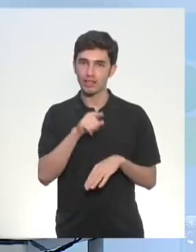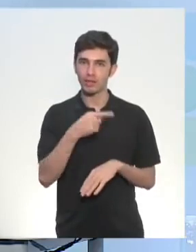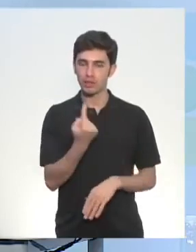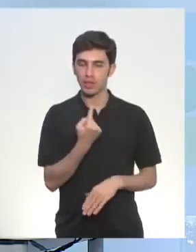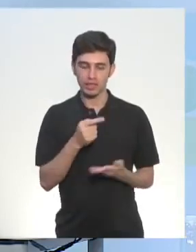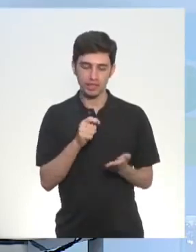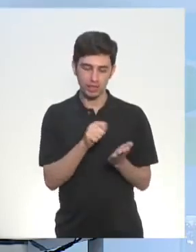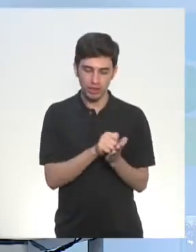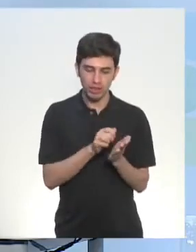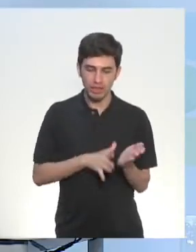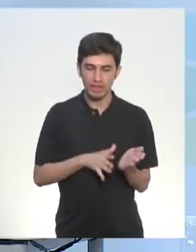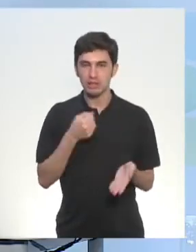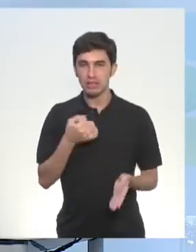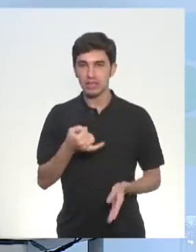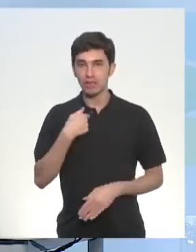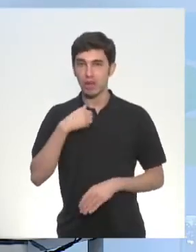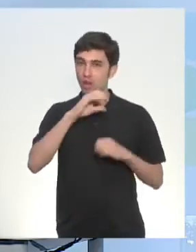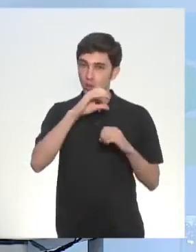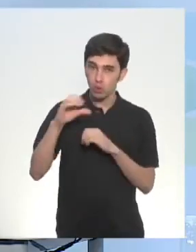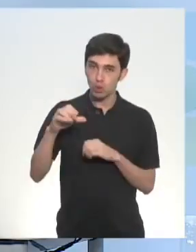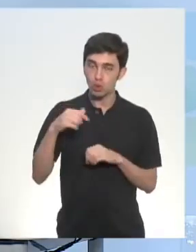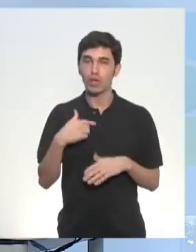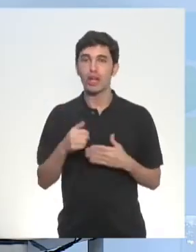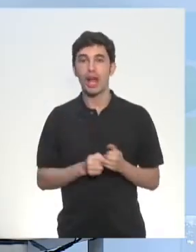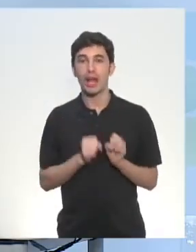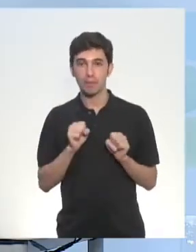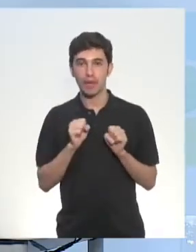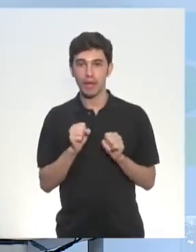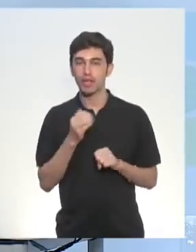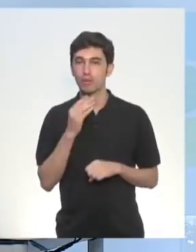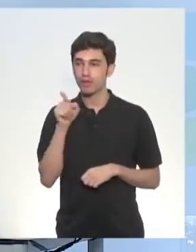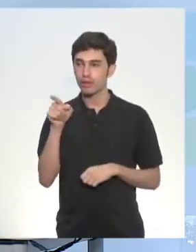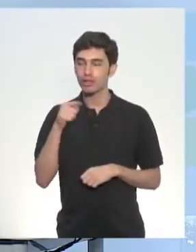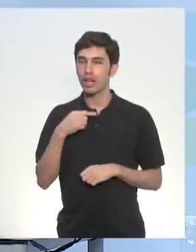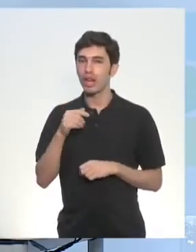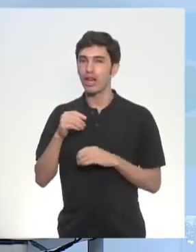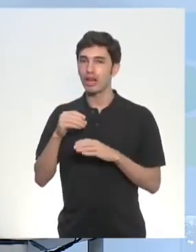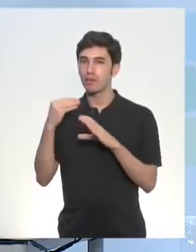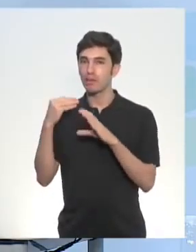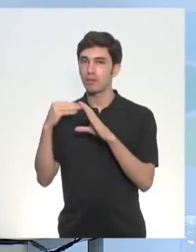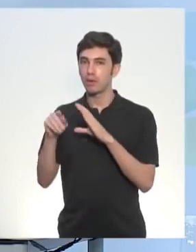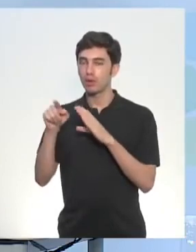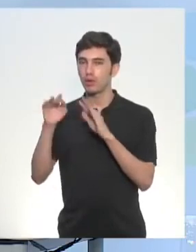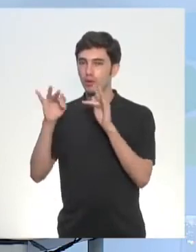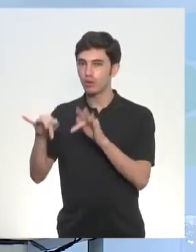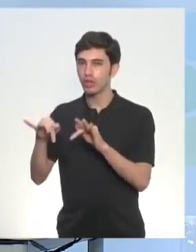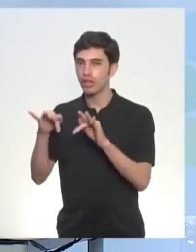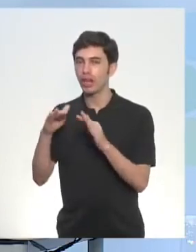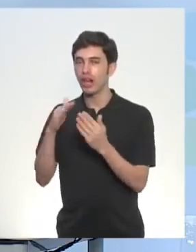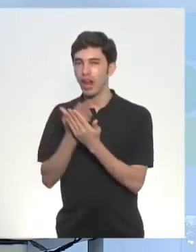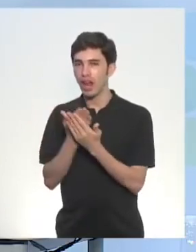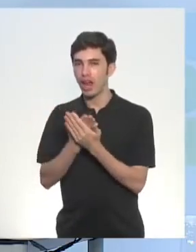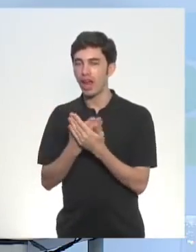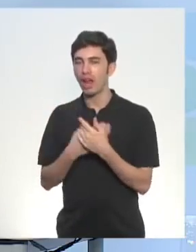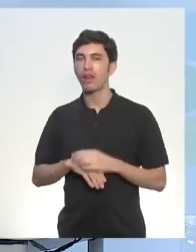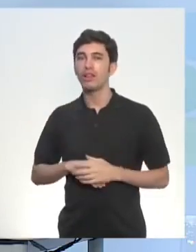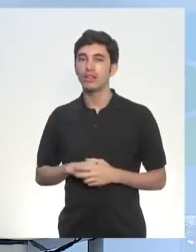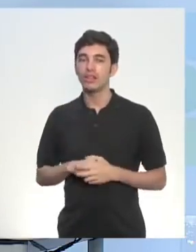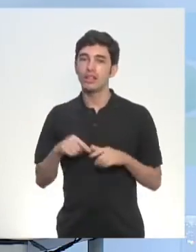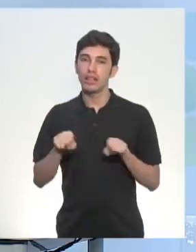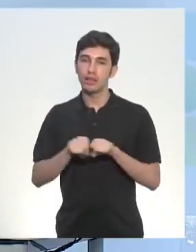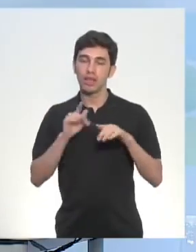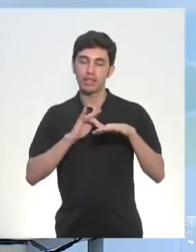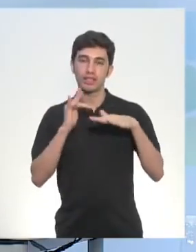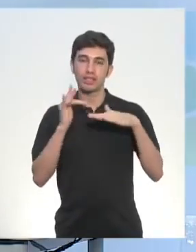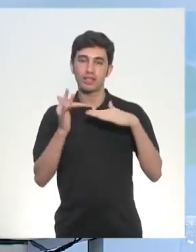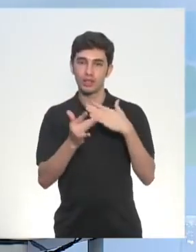uma dúvida aí, a gente pede para vocês colocarem lá na enquete que aparece no final da aula, se ficar uma dúvida. Tem também nas redes sociais lá,